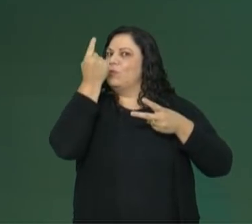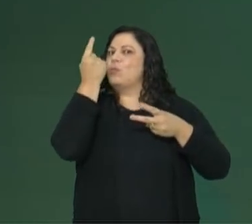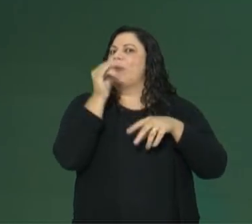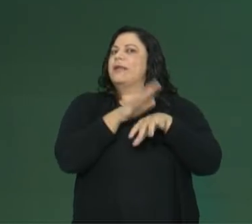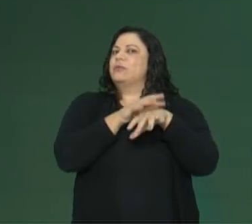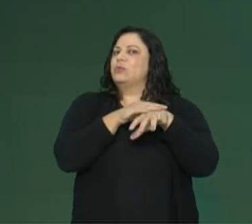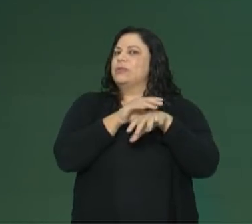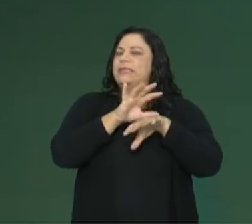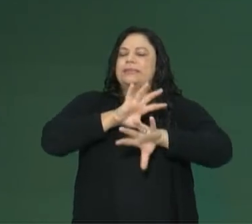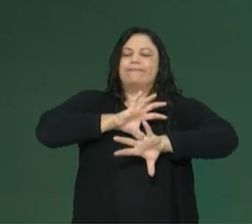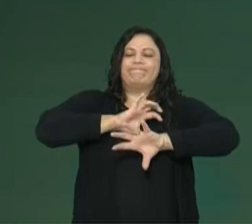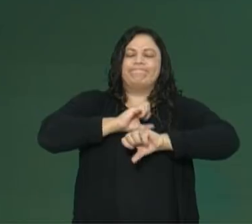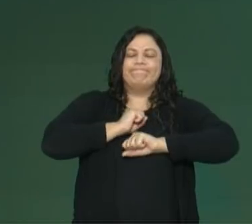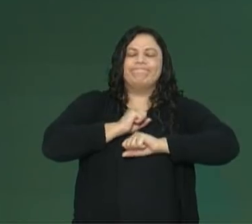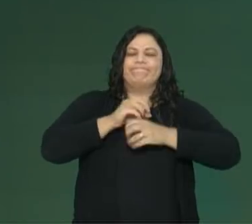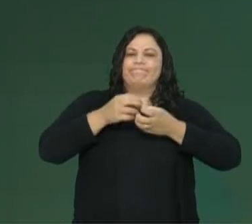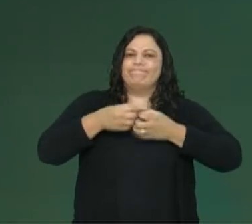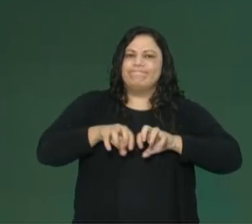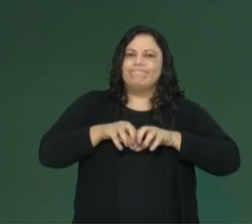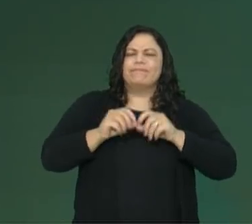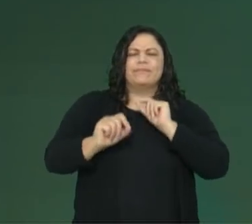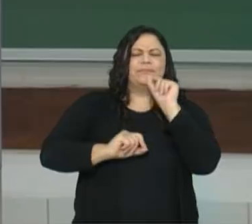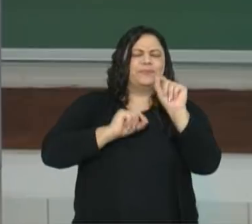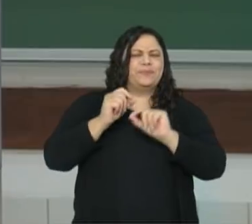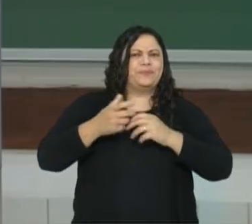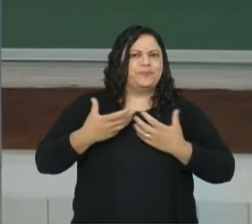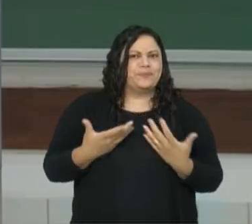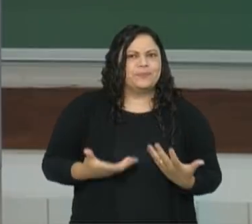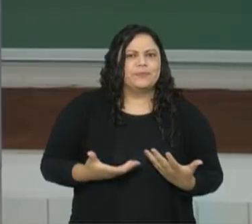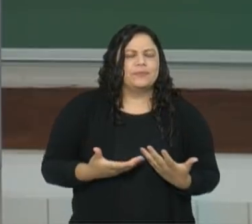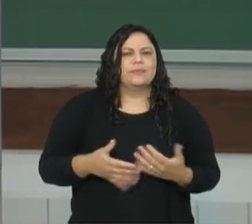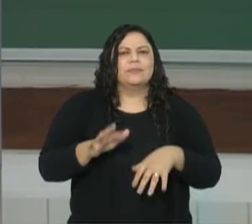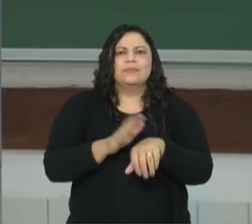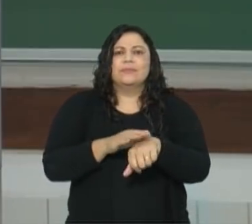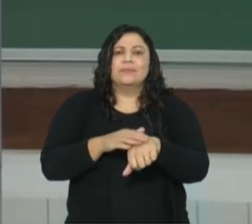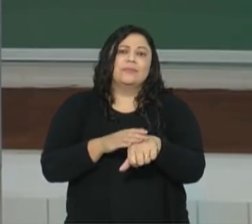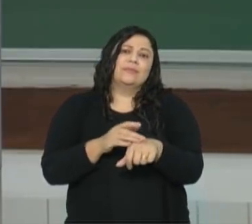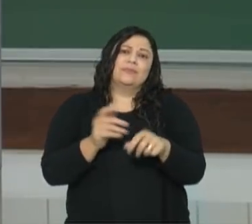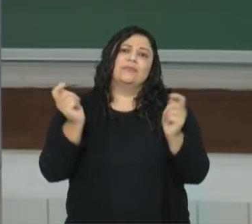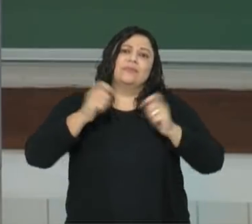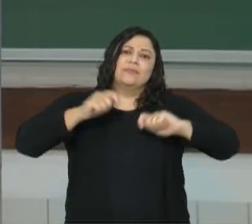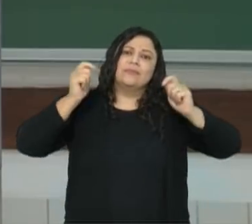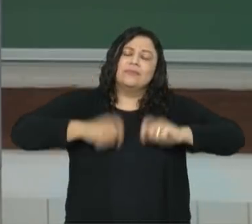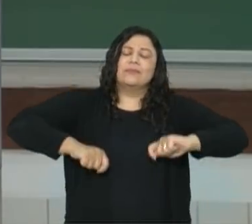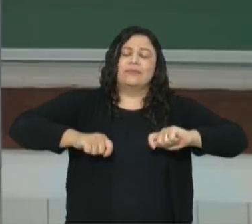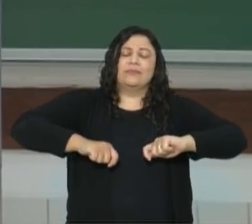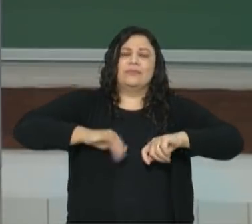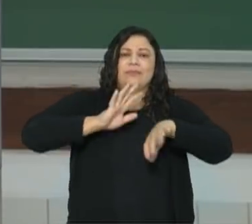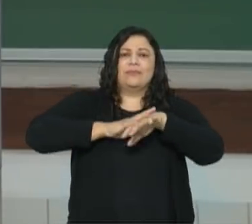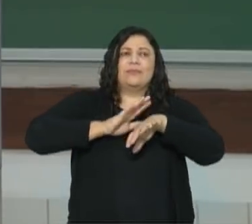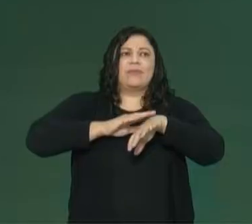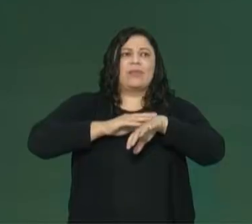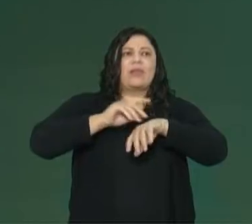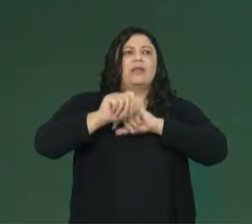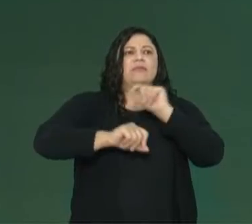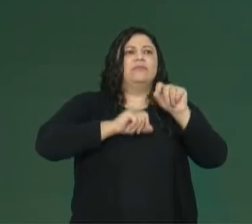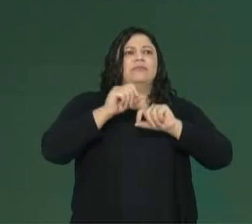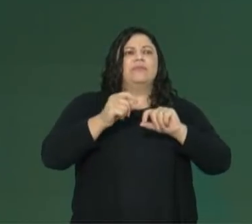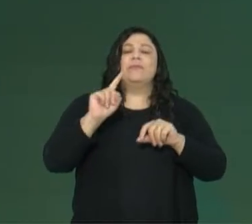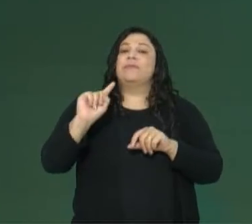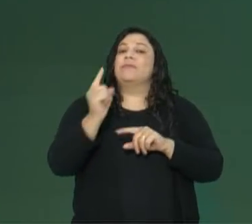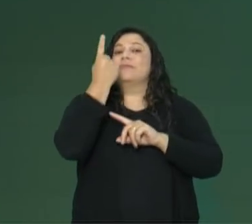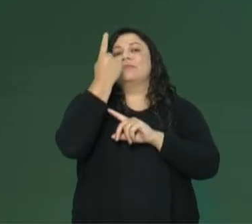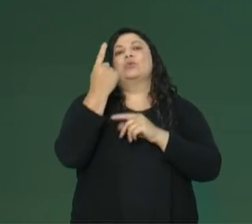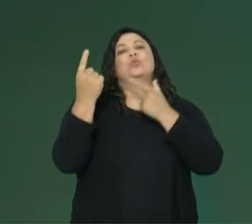você se contamina? Ingerindo os ovos. E essa doença ela causa autoinfecção. Como assim? Veja só. O único hospedeiro